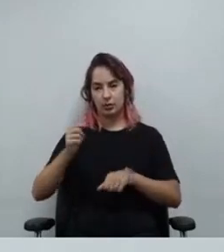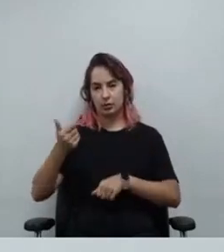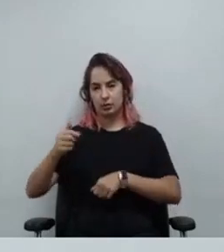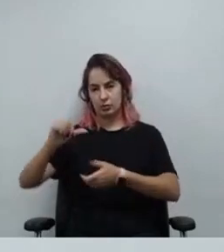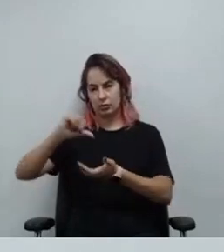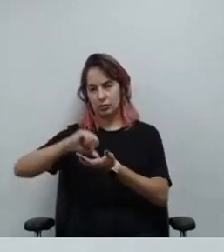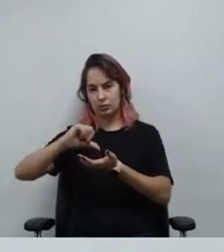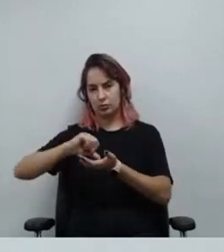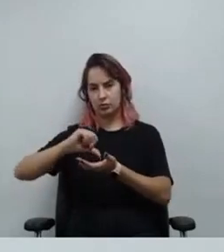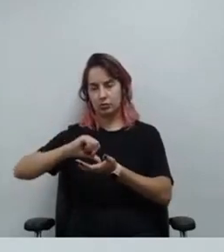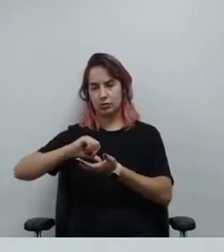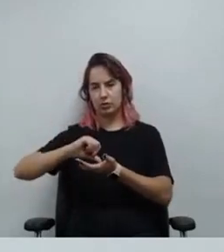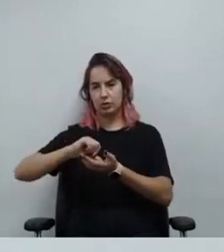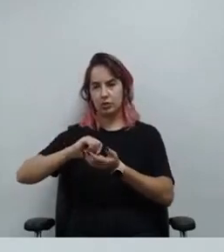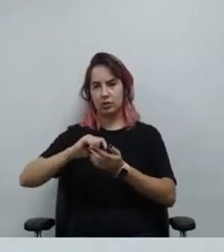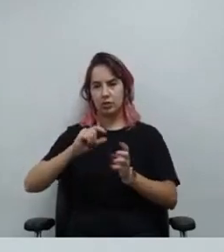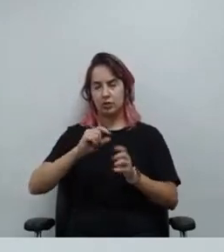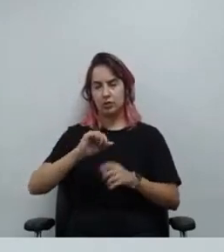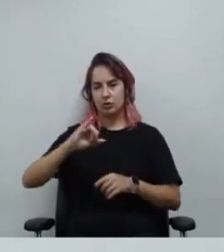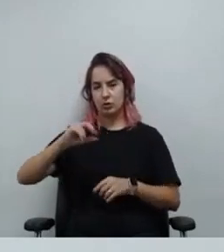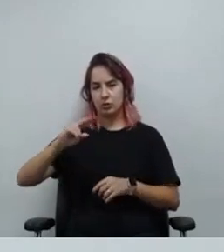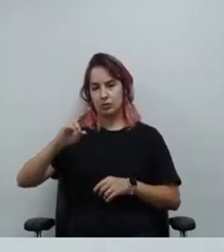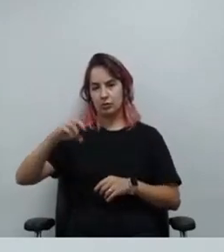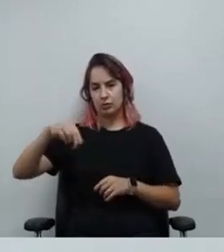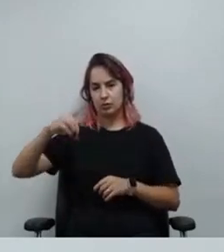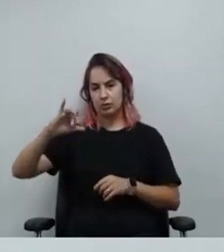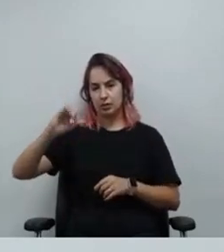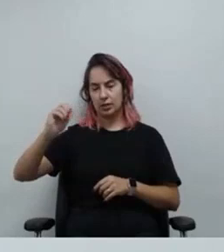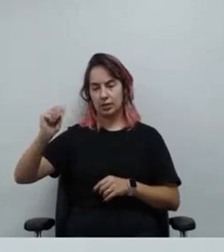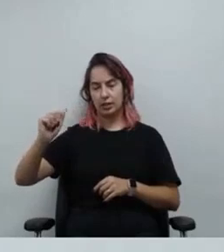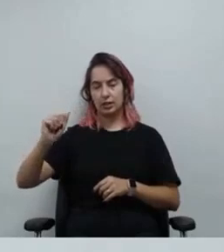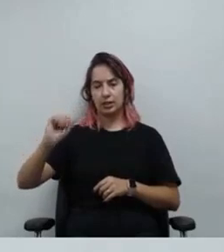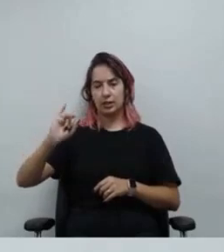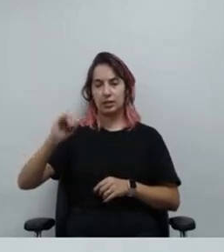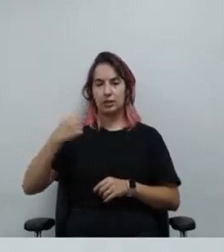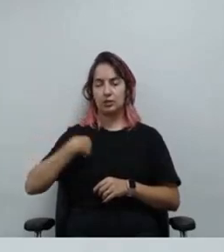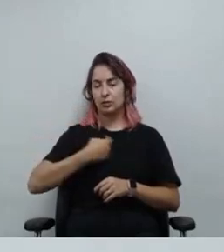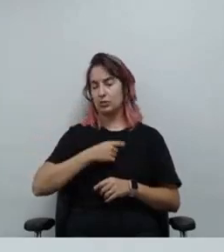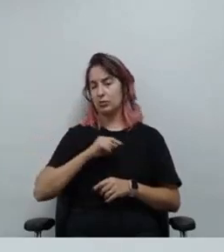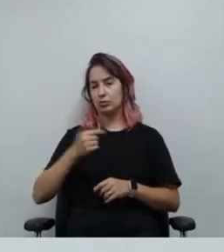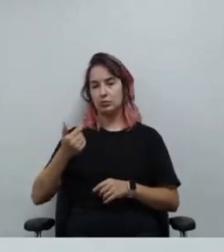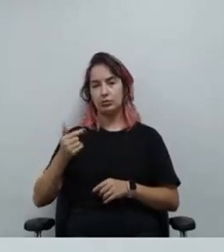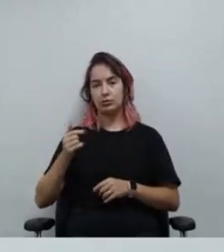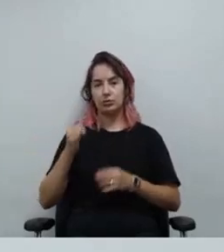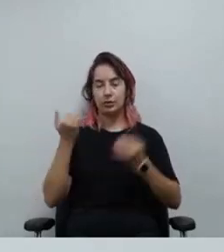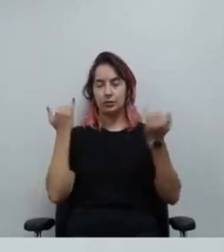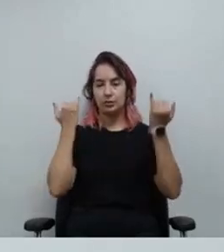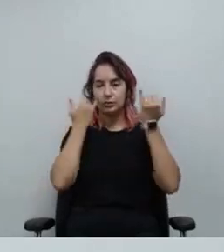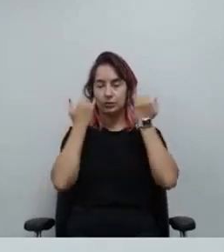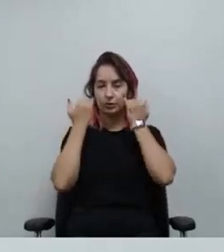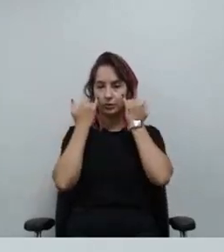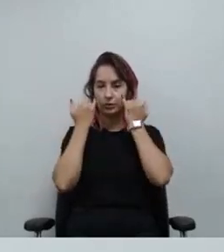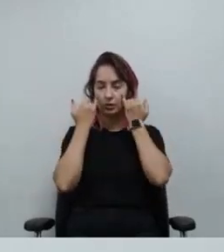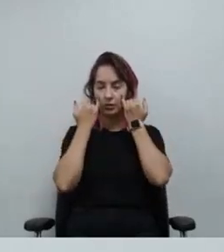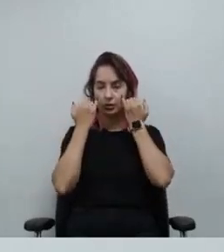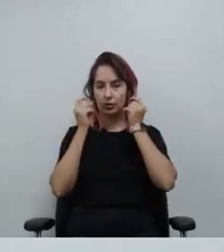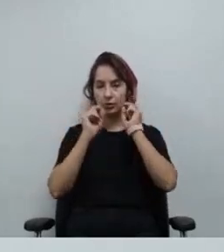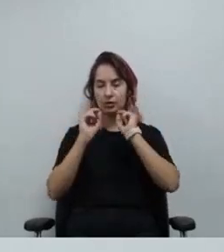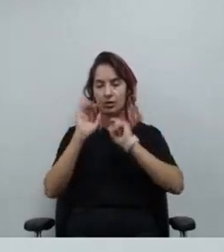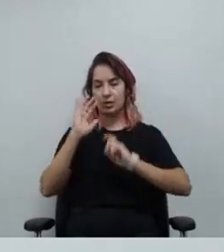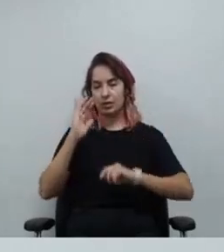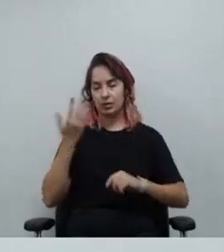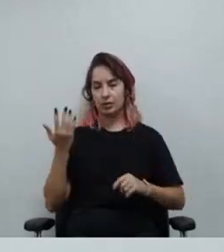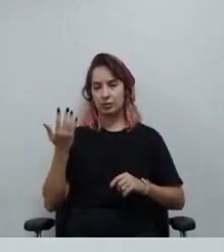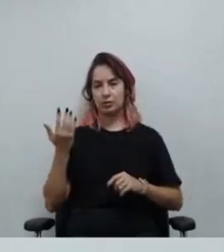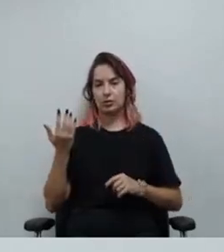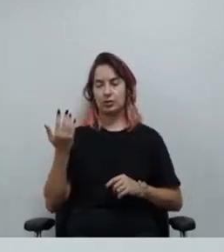em Jundiaí, ainda não temos informações suficientes para concluir sobre o que aconteceu em